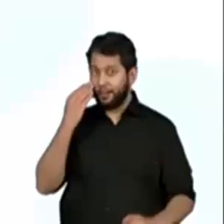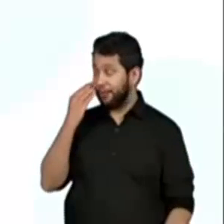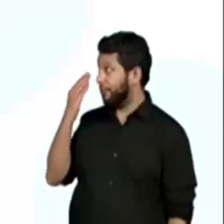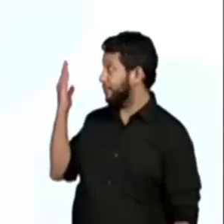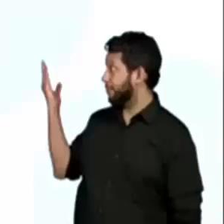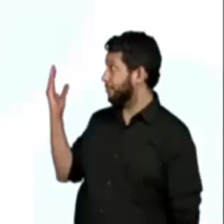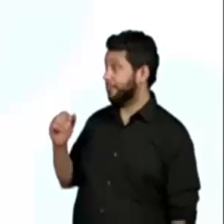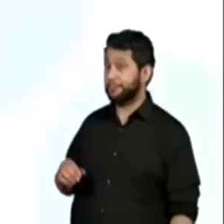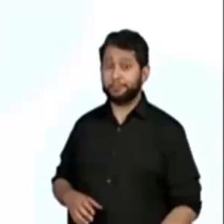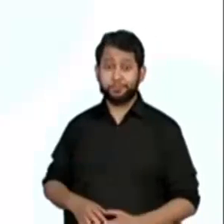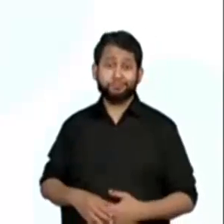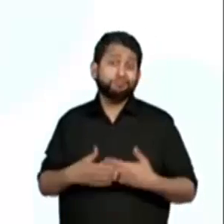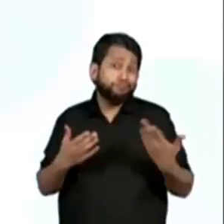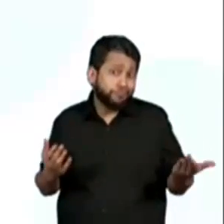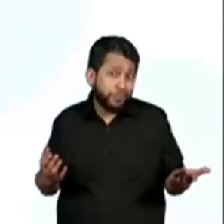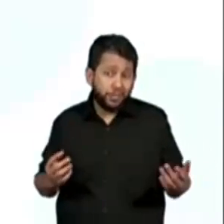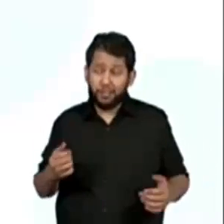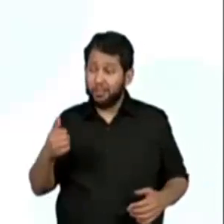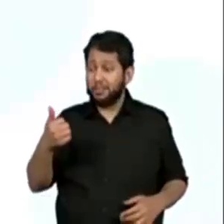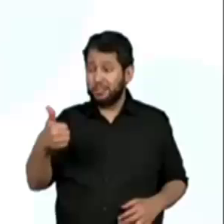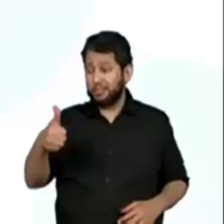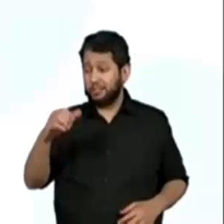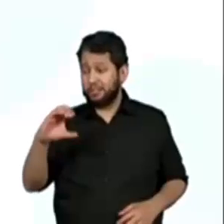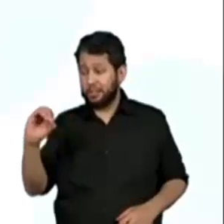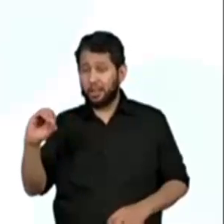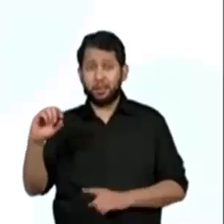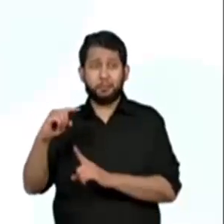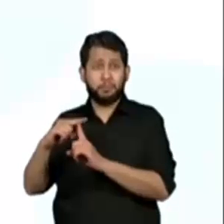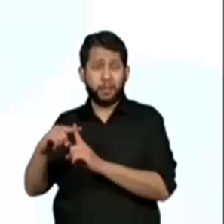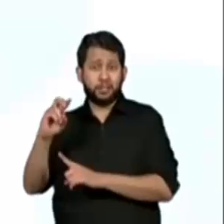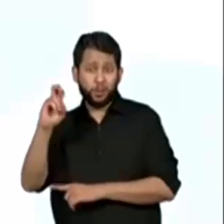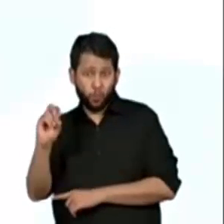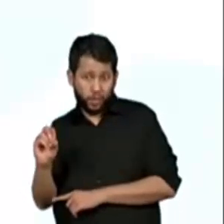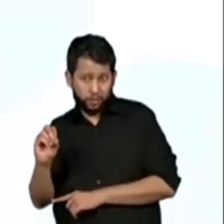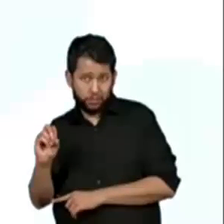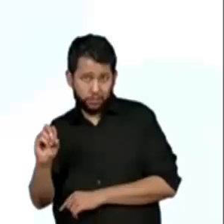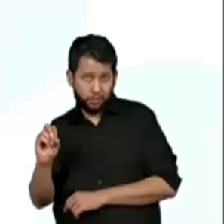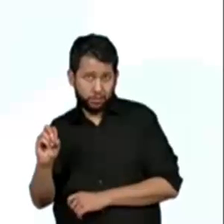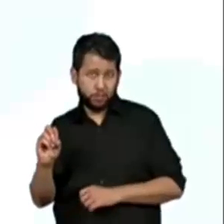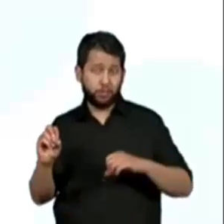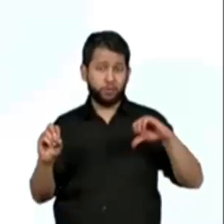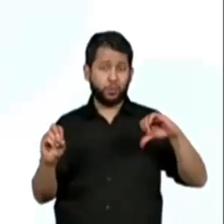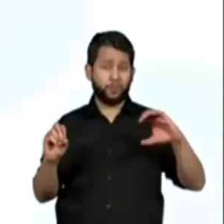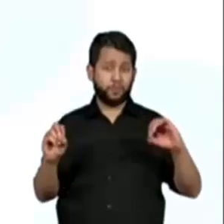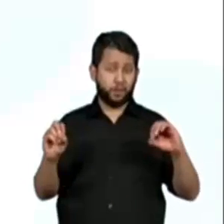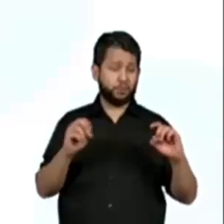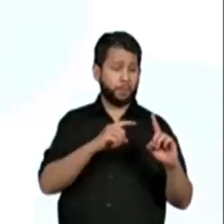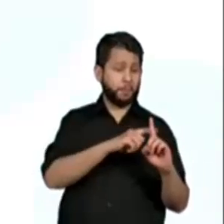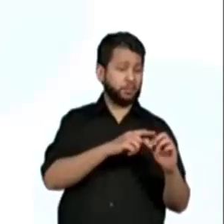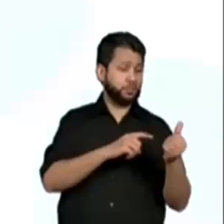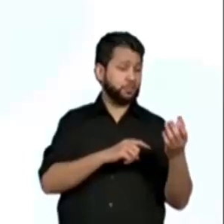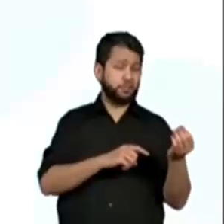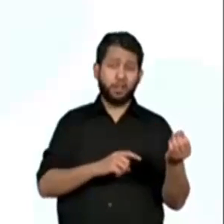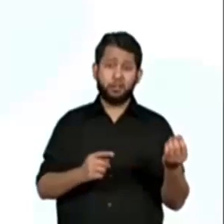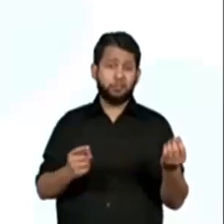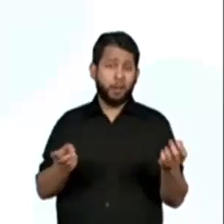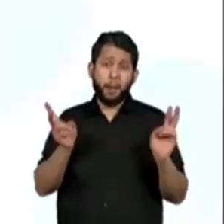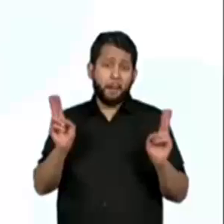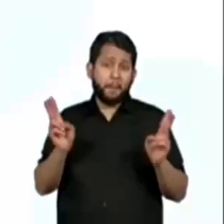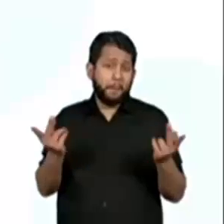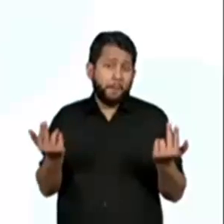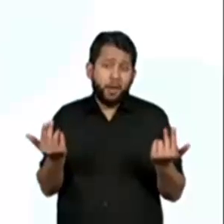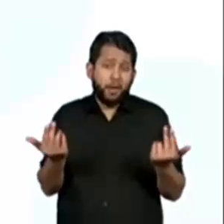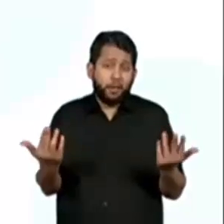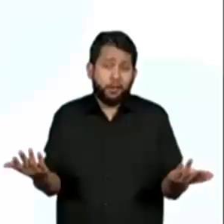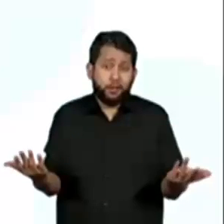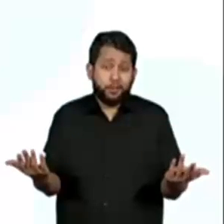100 mais 50 é equivalente a 90 mais 60. Por quê? Porque